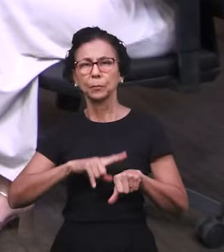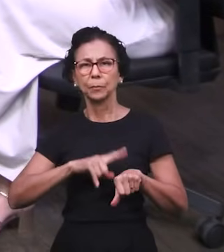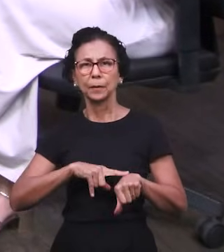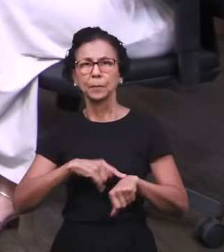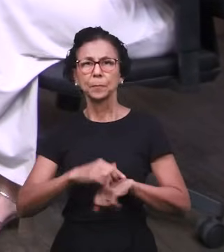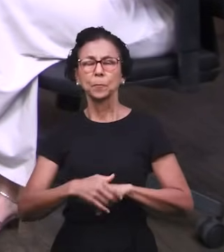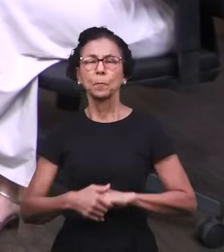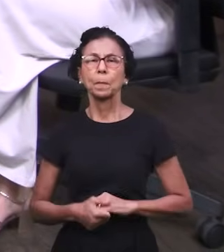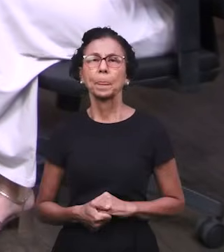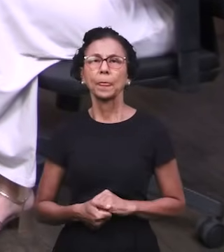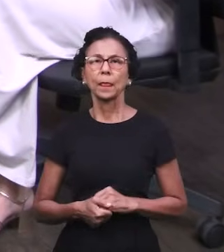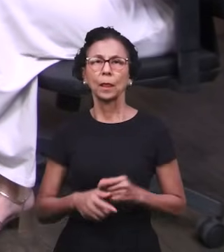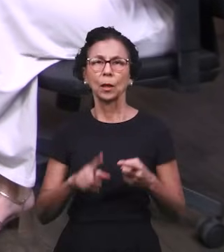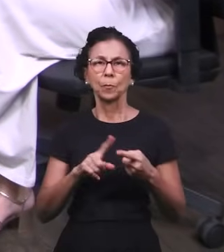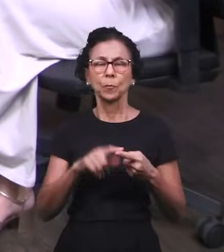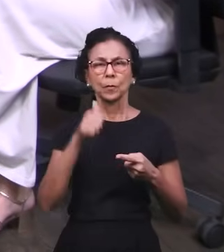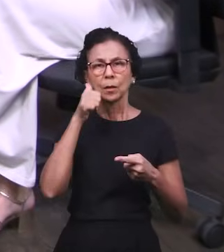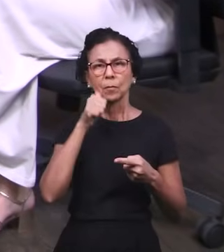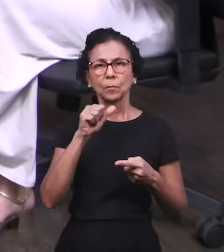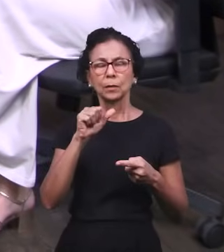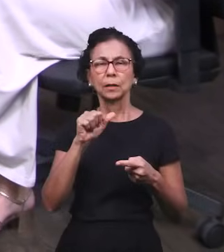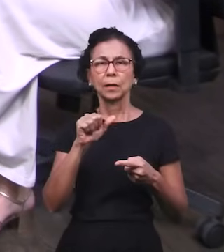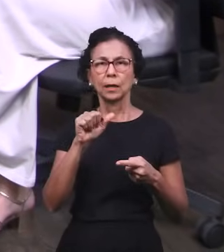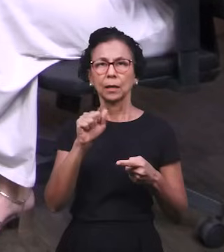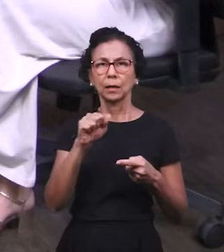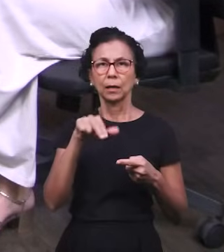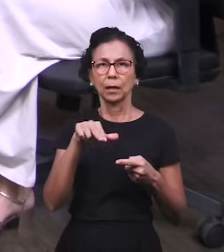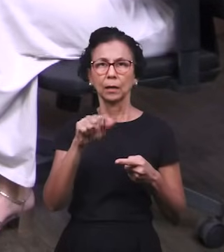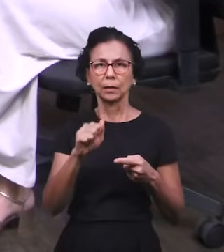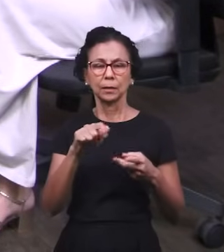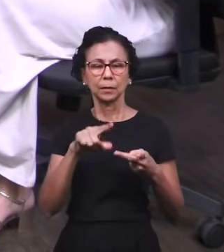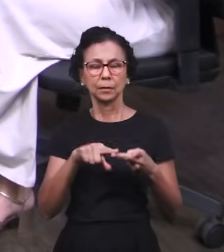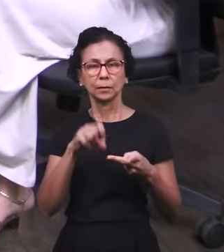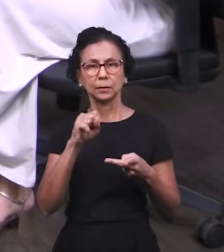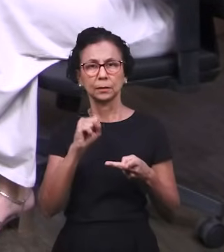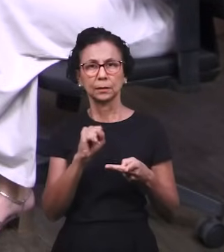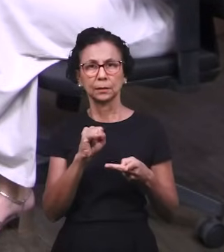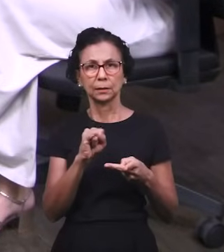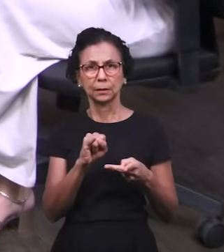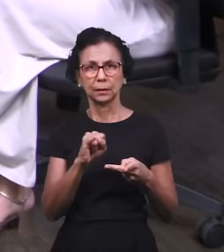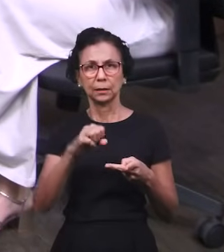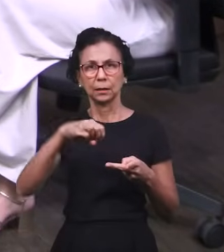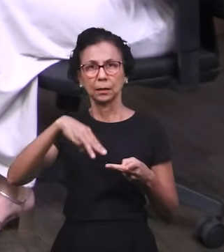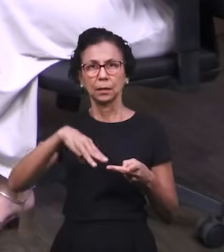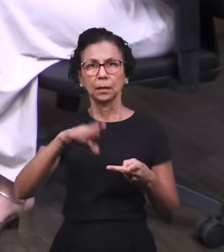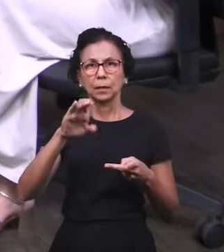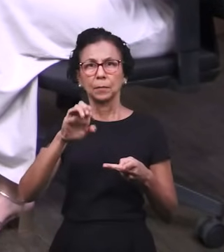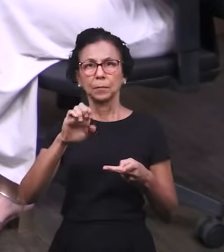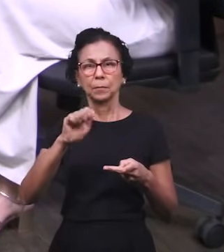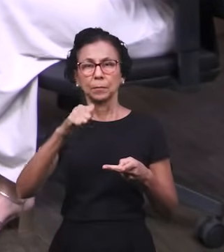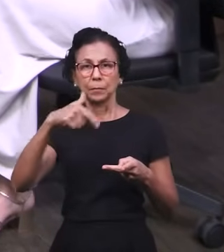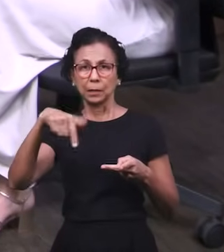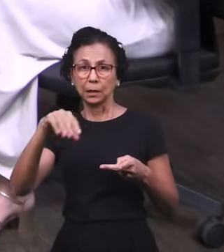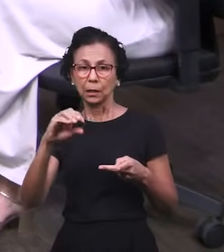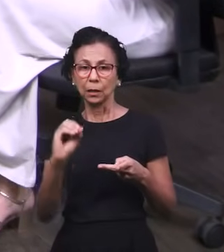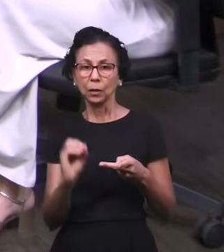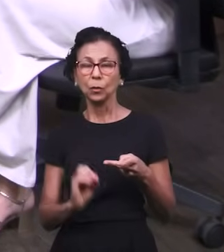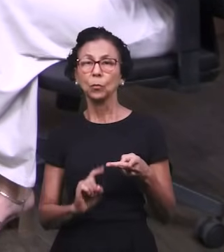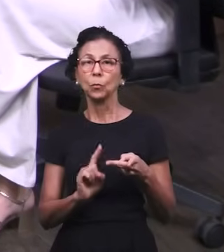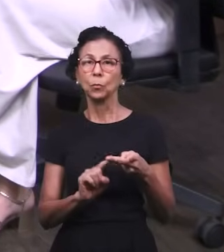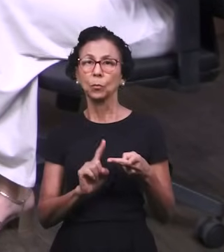que o Salvador viria, e quando Jesus é levado, né, uma semana depois de nascido ao templo para ser apresentado,